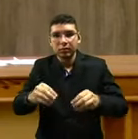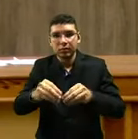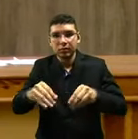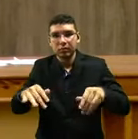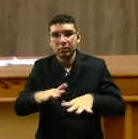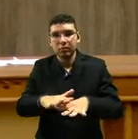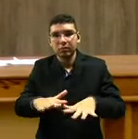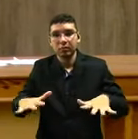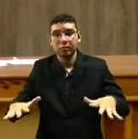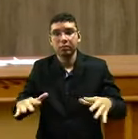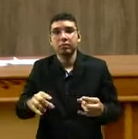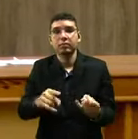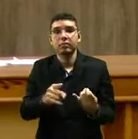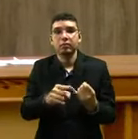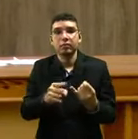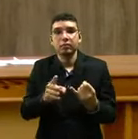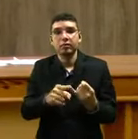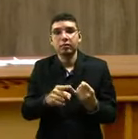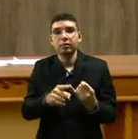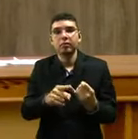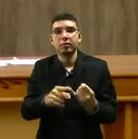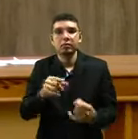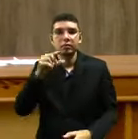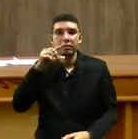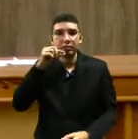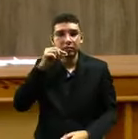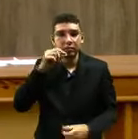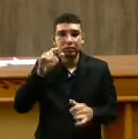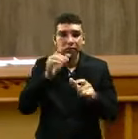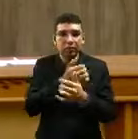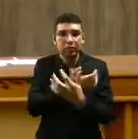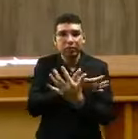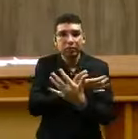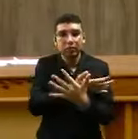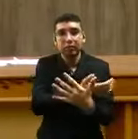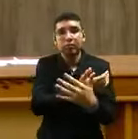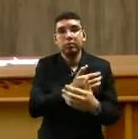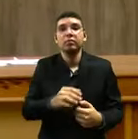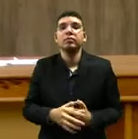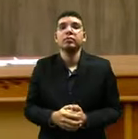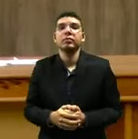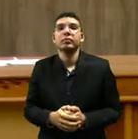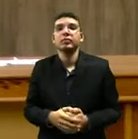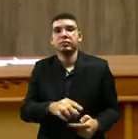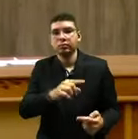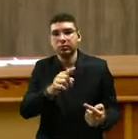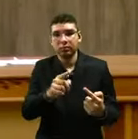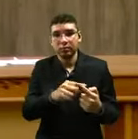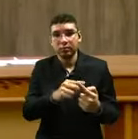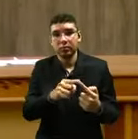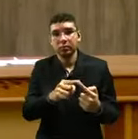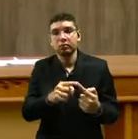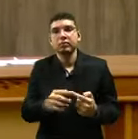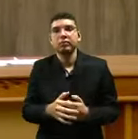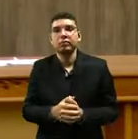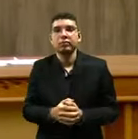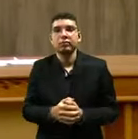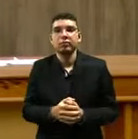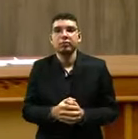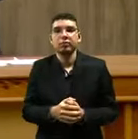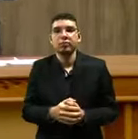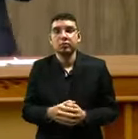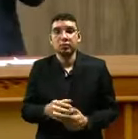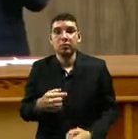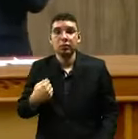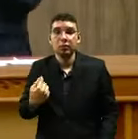Jesus Quem é a semente a palavra quem é o próprio Jesus e quem é o terreno